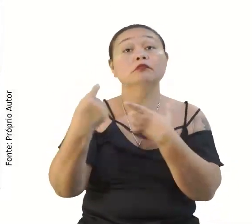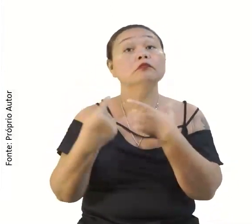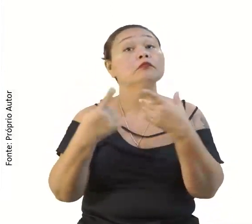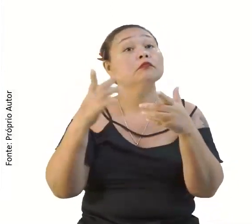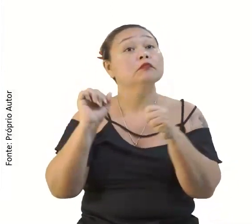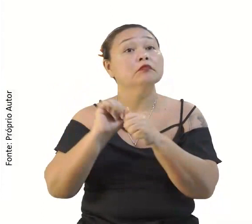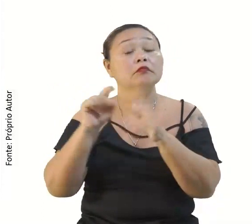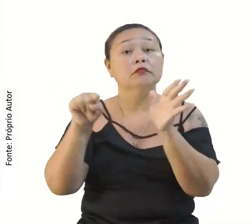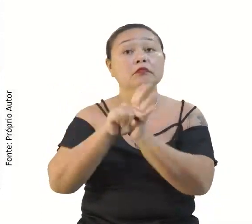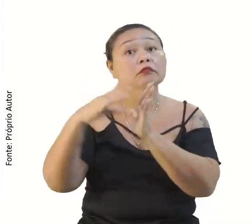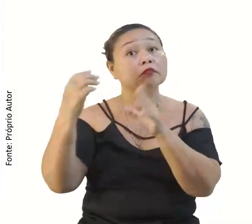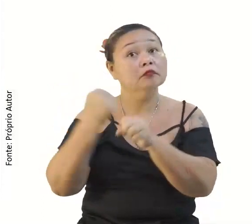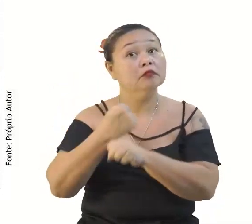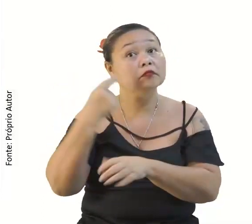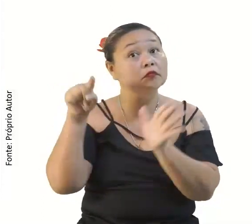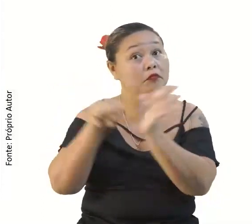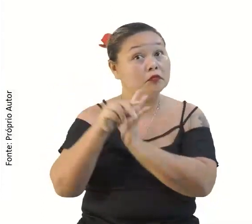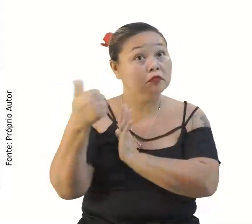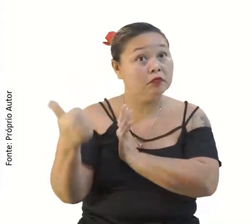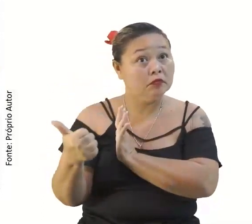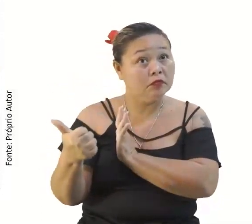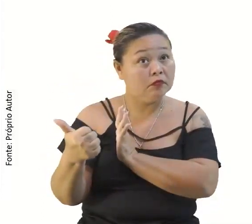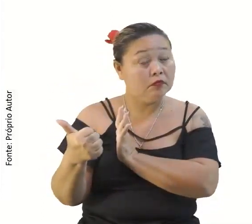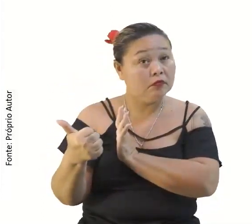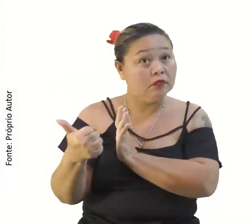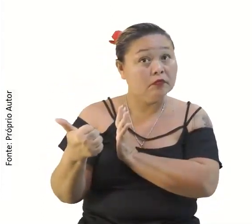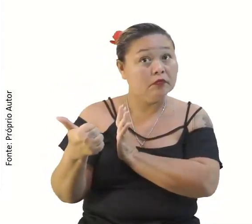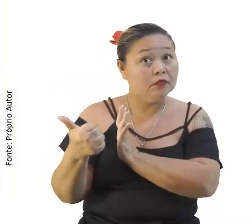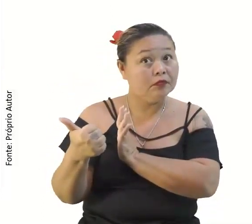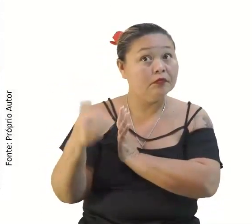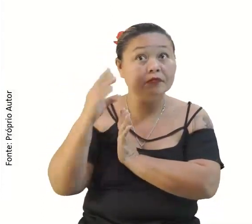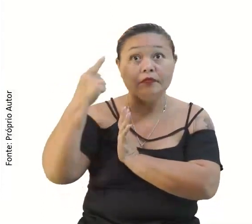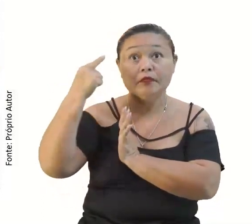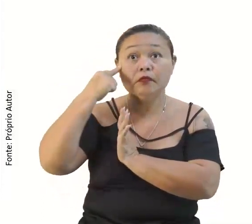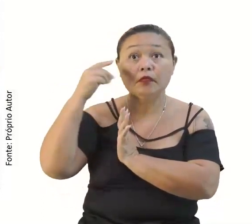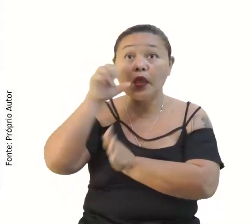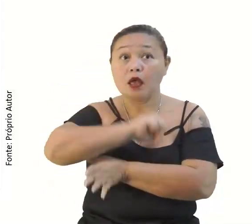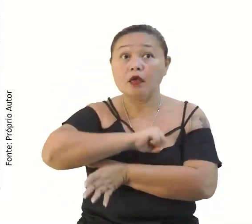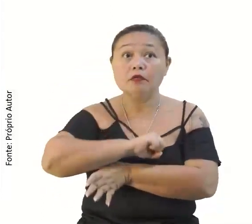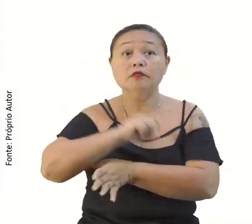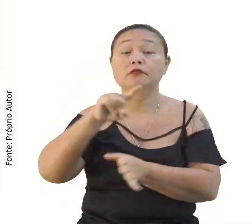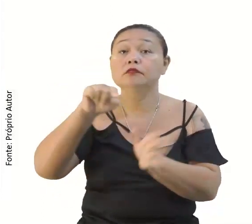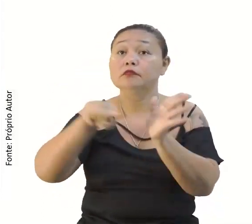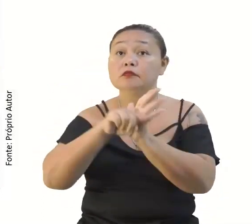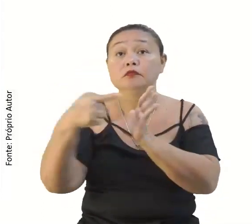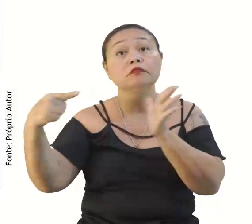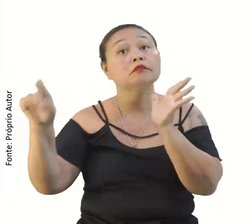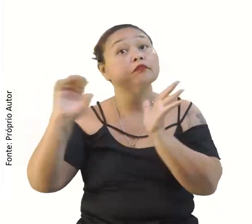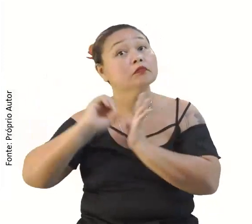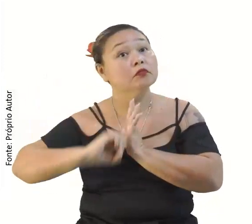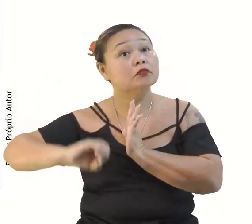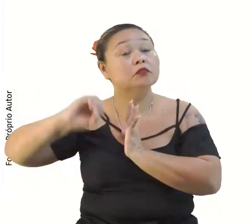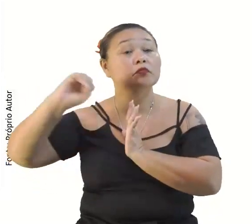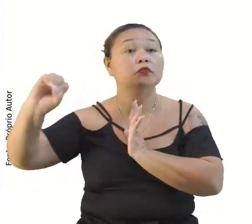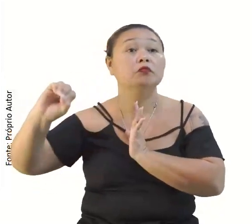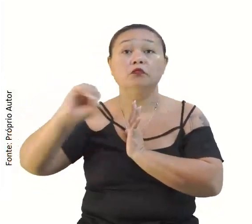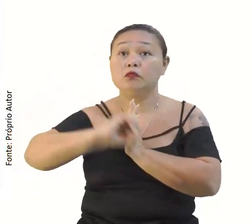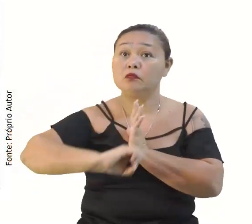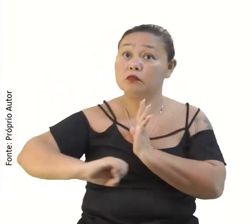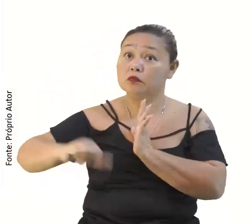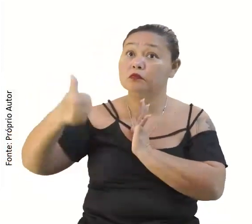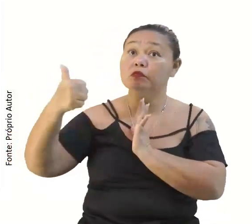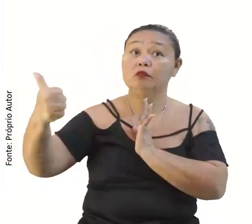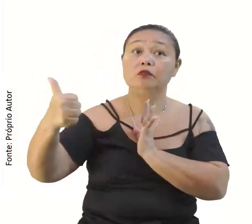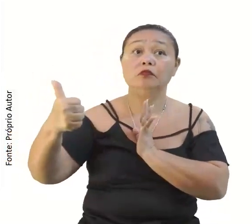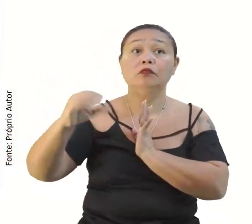Menos 2 mais 1. Menos 1. Já vamos direto, agora é de cabeça aqui. Menos 1 mais 1. 0. 0. 0 mais 1.